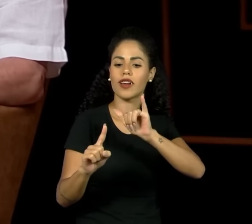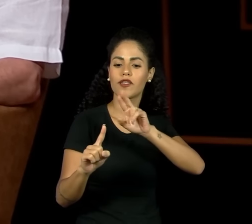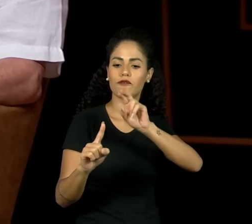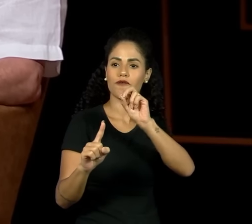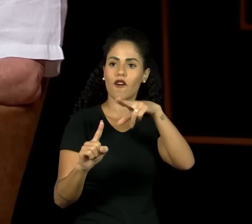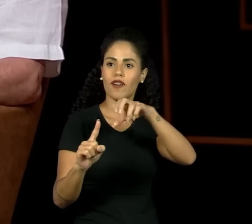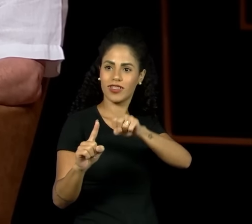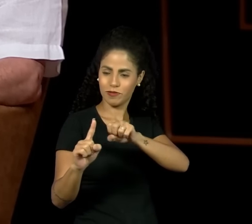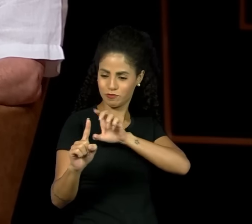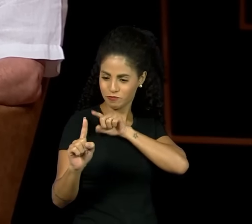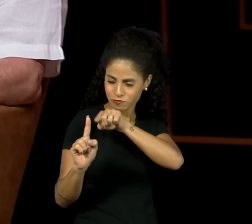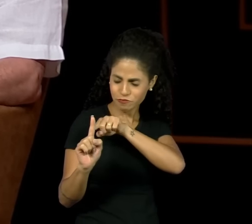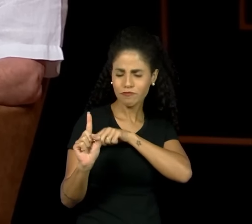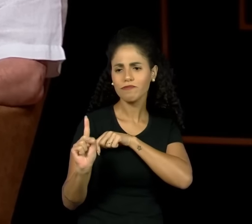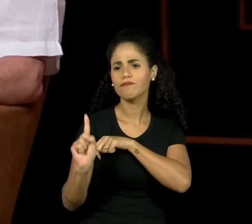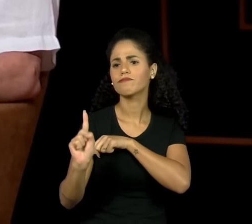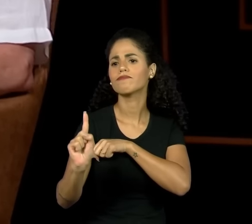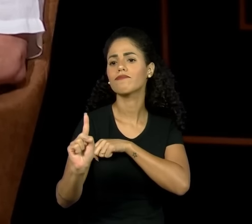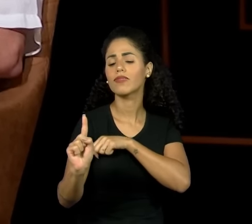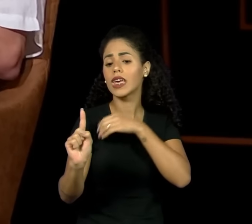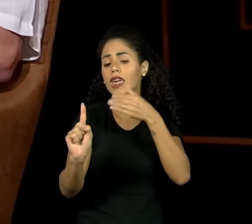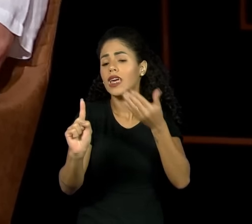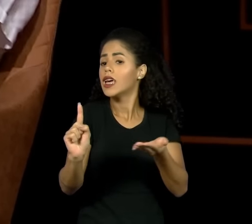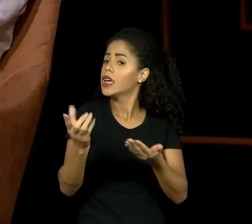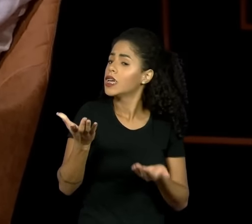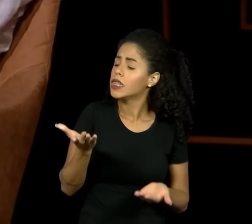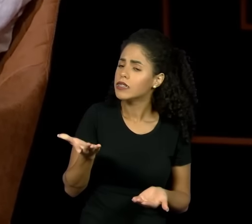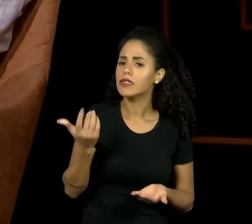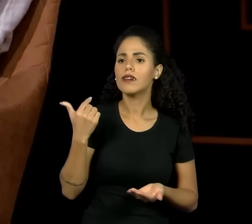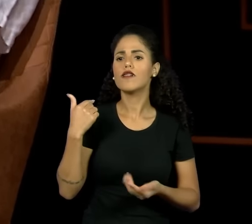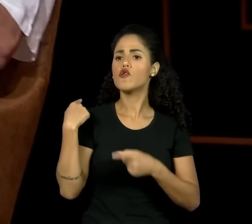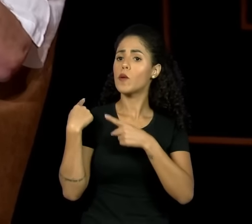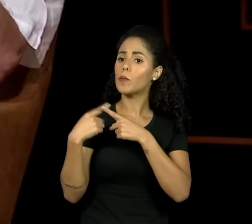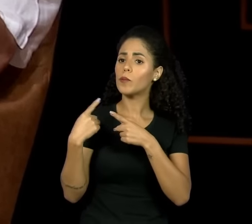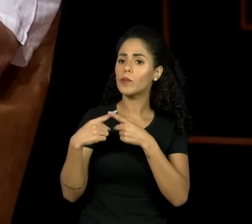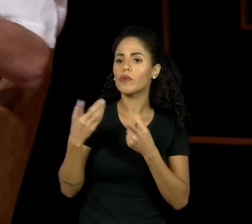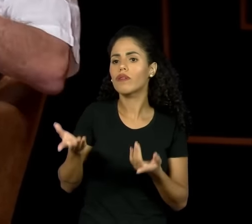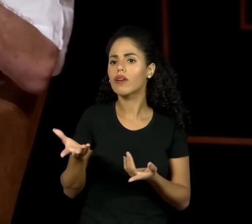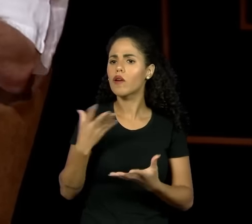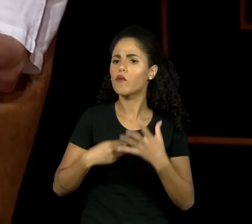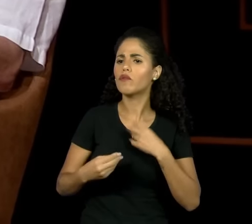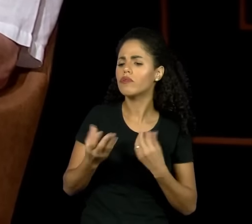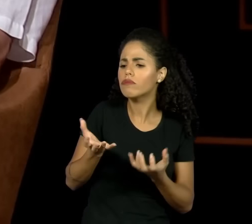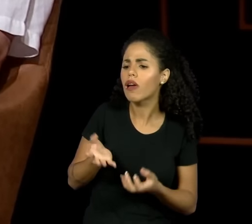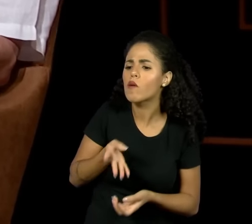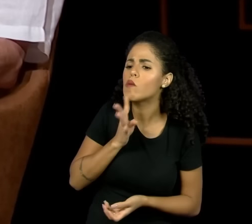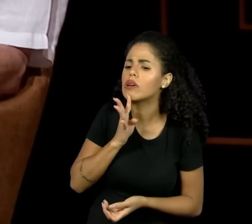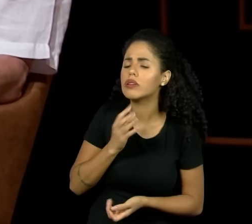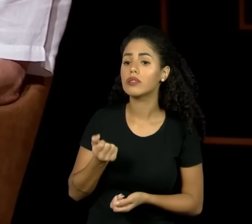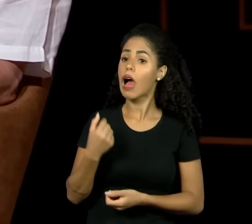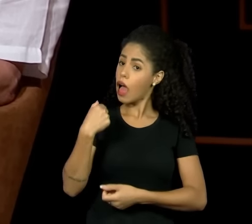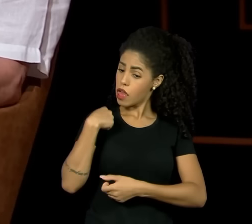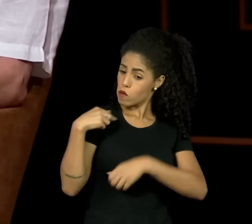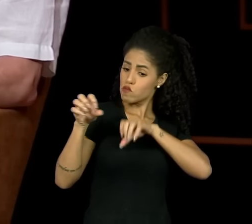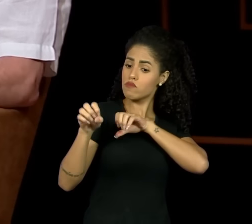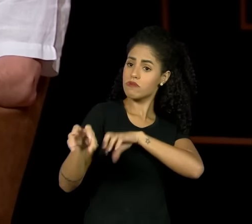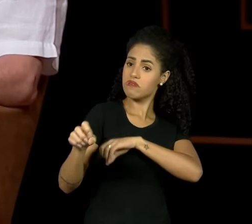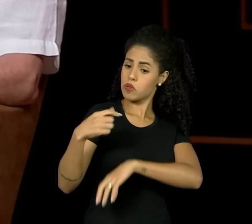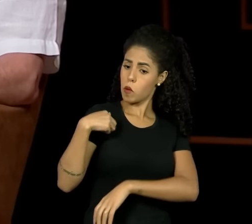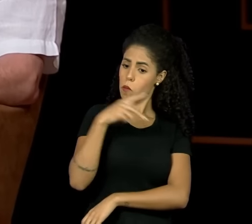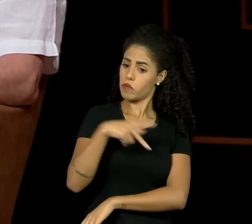e não porque eu nosso filho quer saber do do piano tal ela falou não eu dou aula de piano